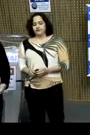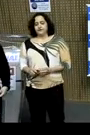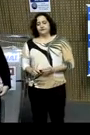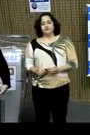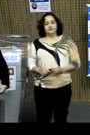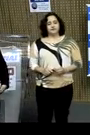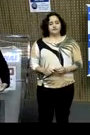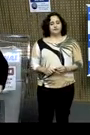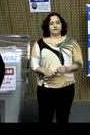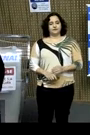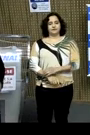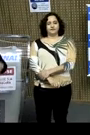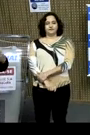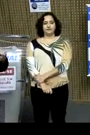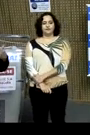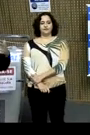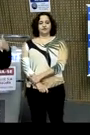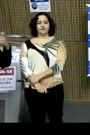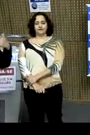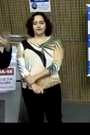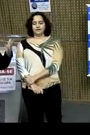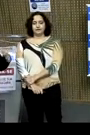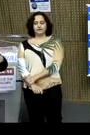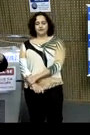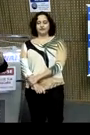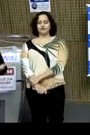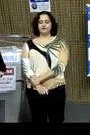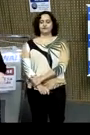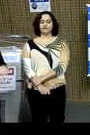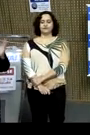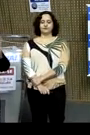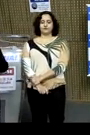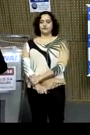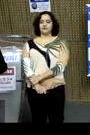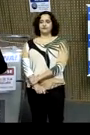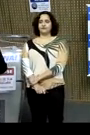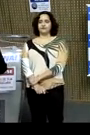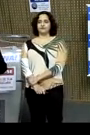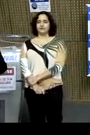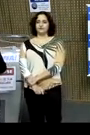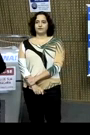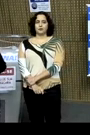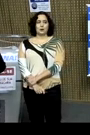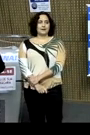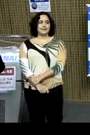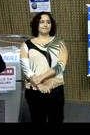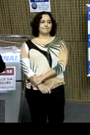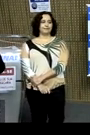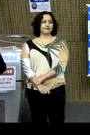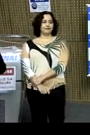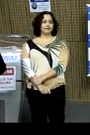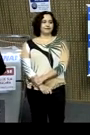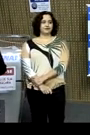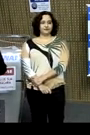Dentro do indicador esperado, a gente não cansa de exaltar e enfatizar o serviço que é realizado entre as 3 equipes